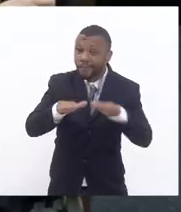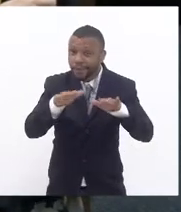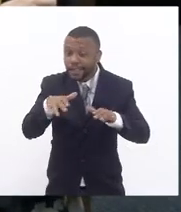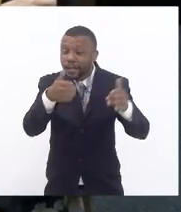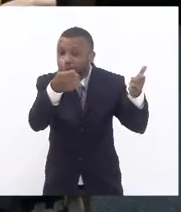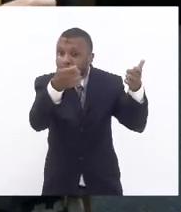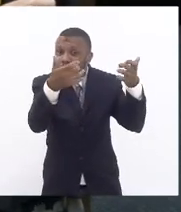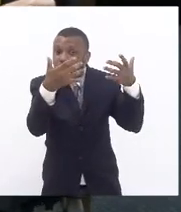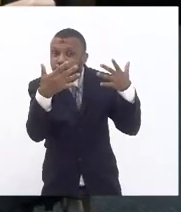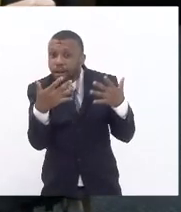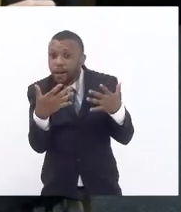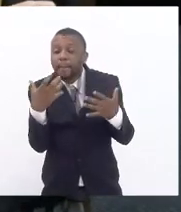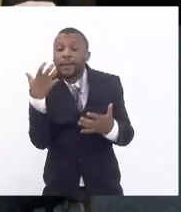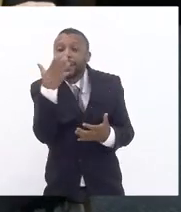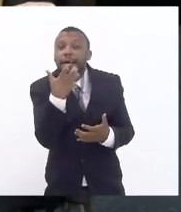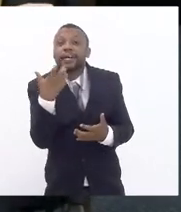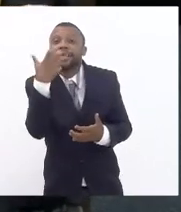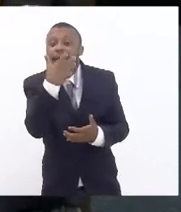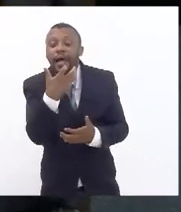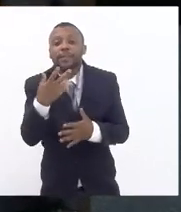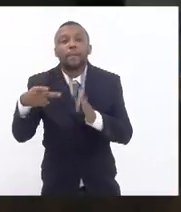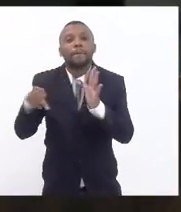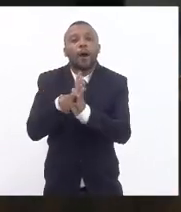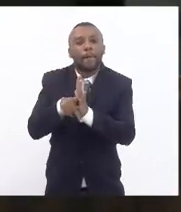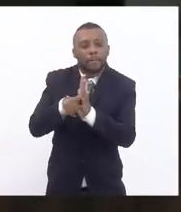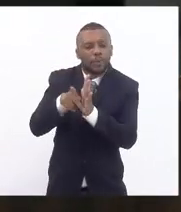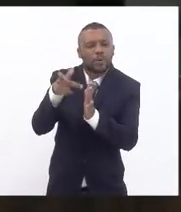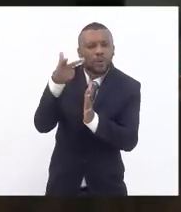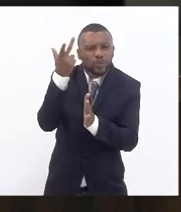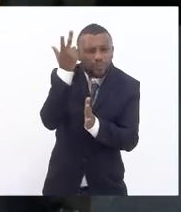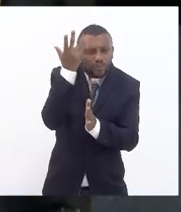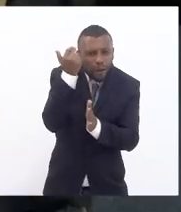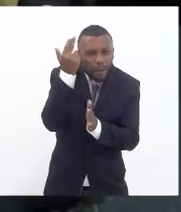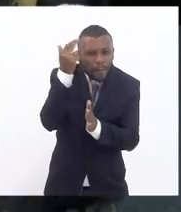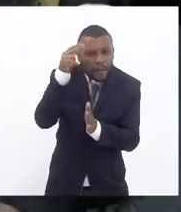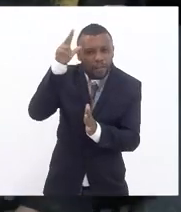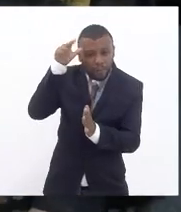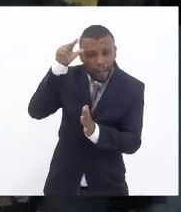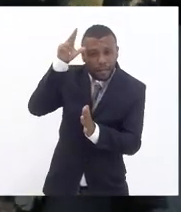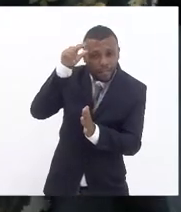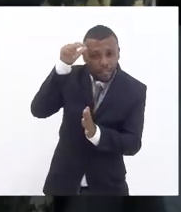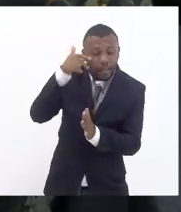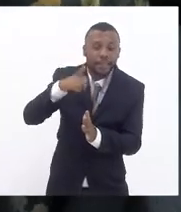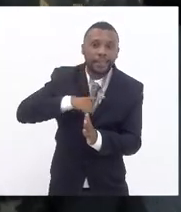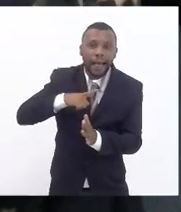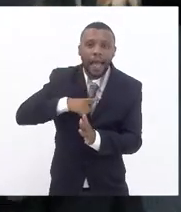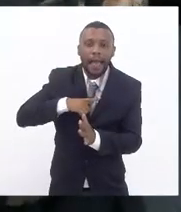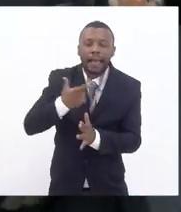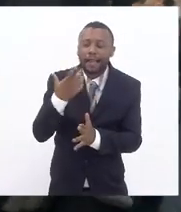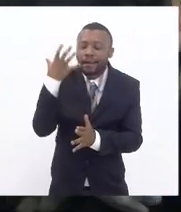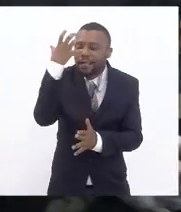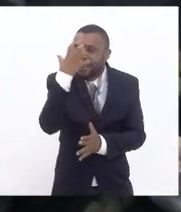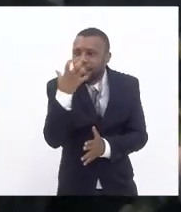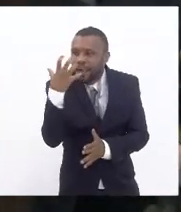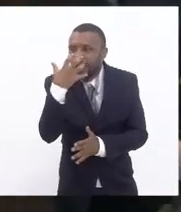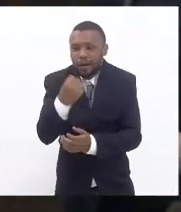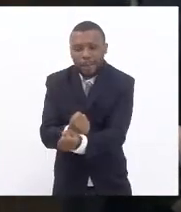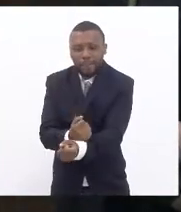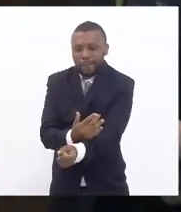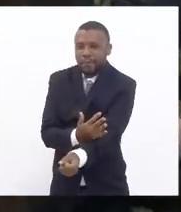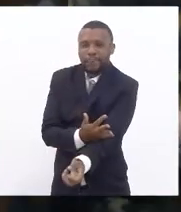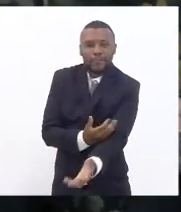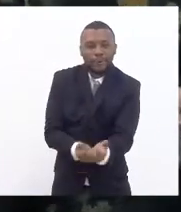hino, tem um hino dos Mangalarga Machador, e ele ficava quase choroso de tanta emoção.